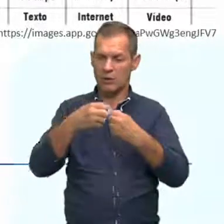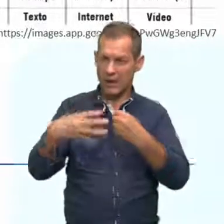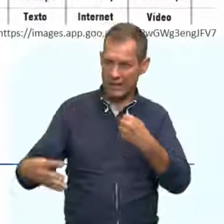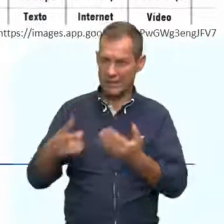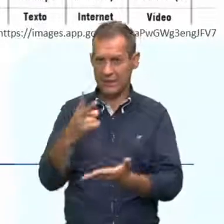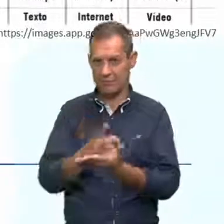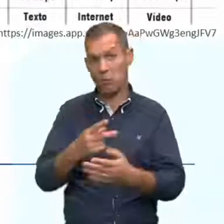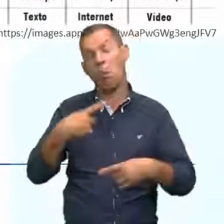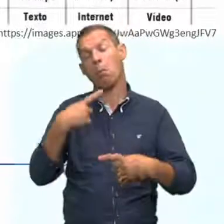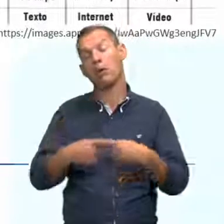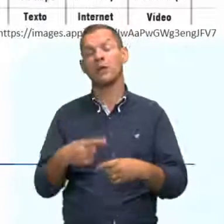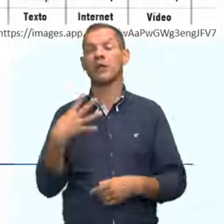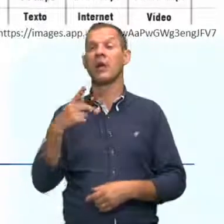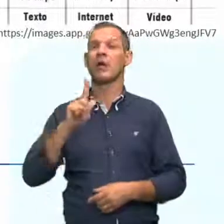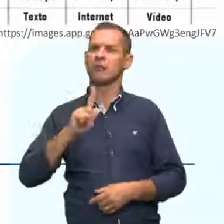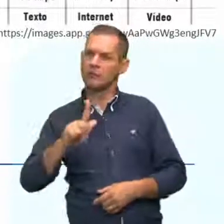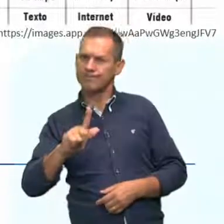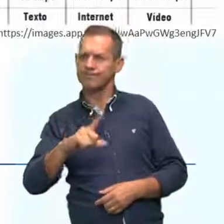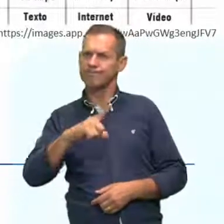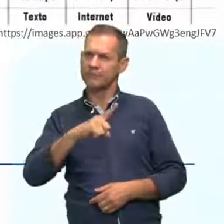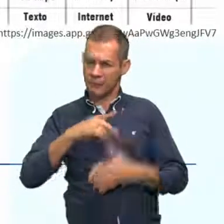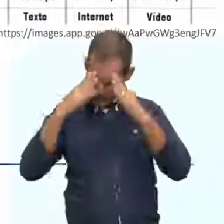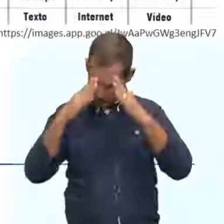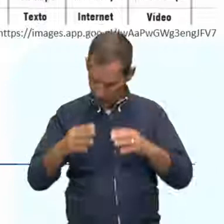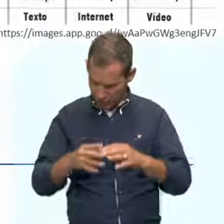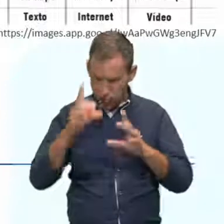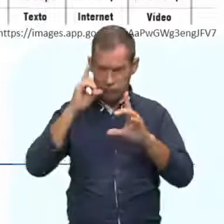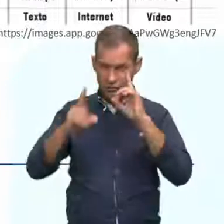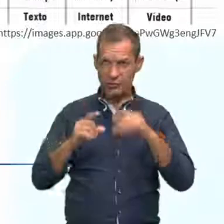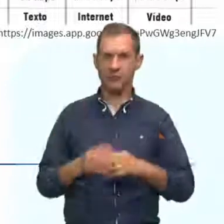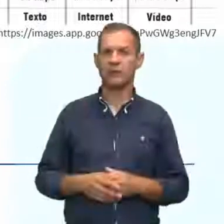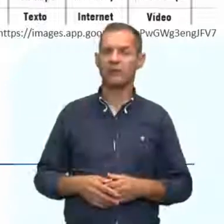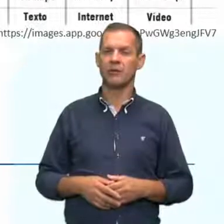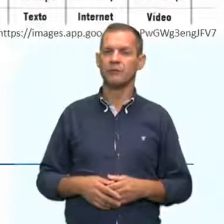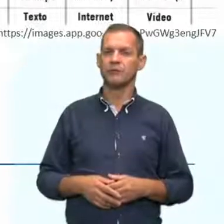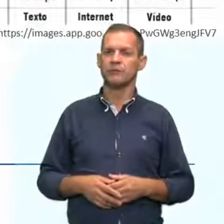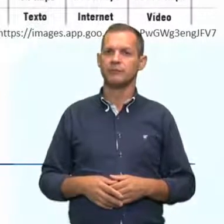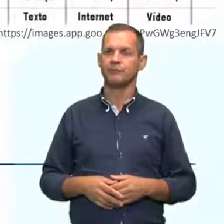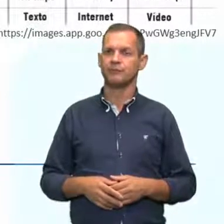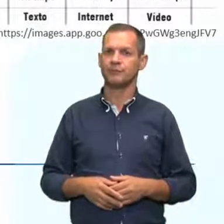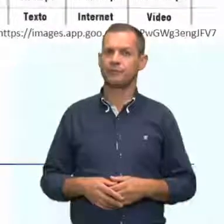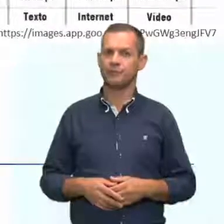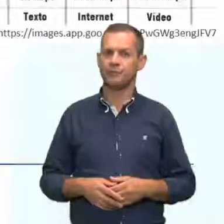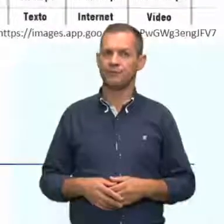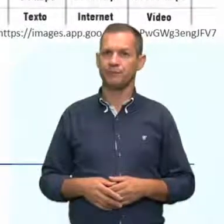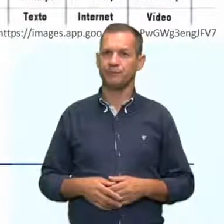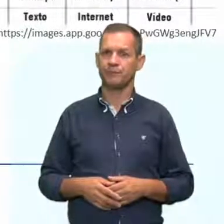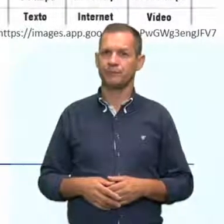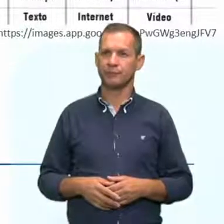utilizando. Porque o 4G, ele prioriza dados.